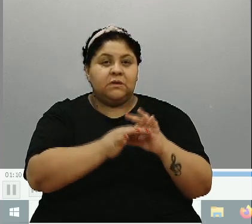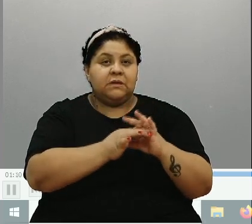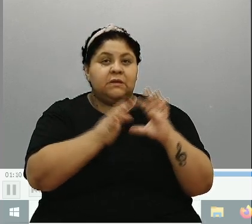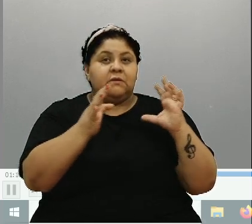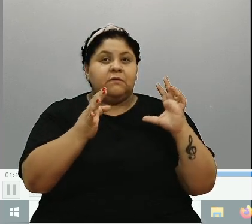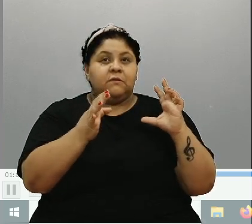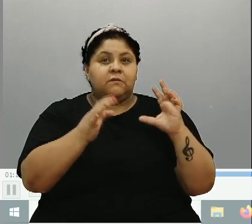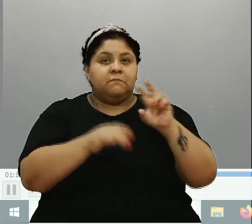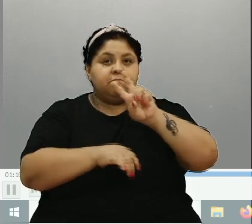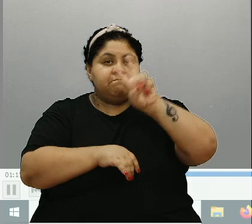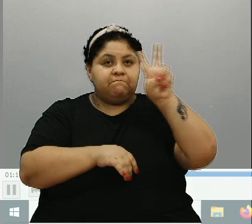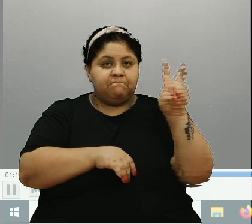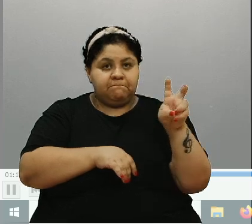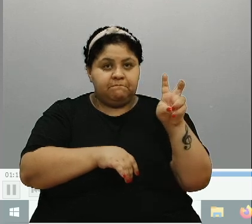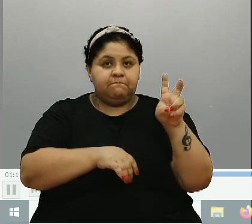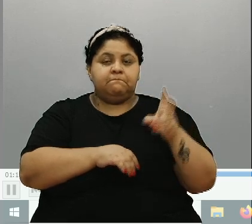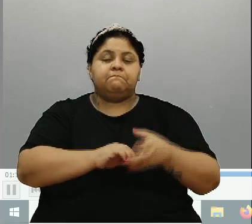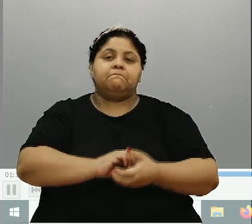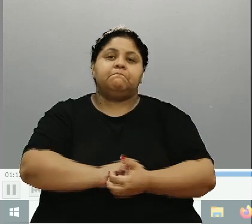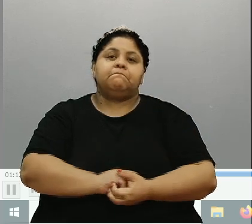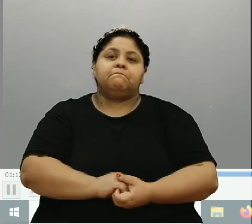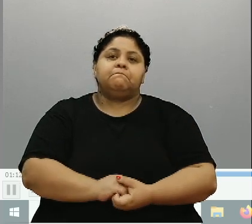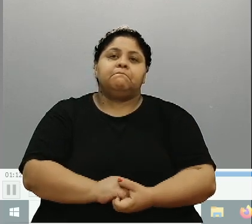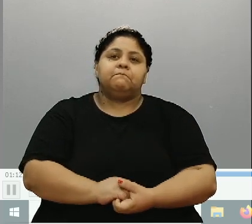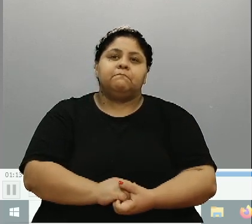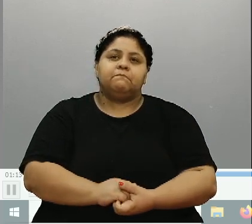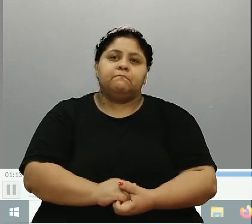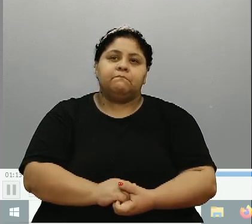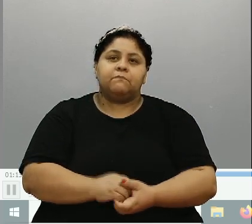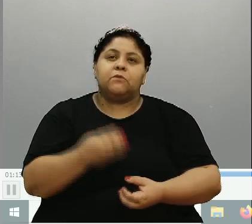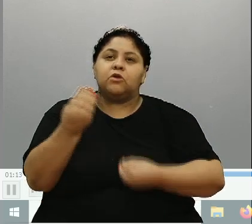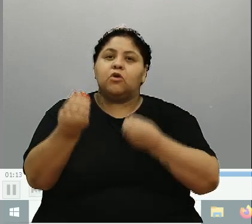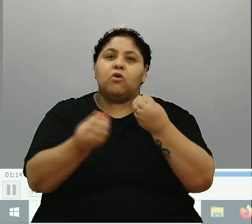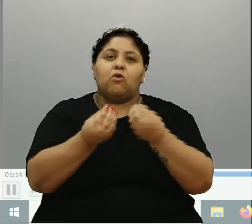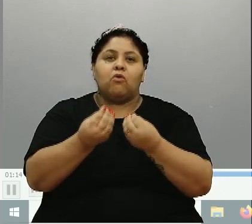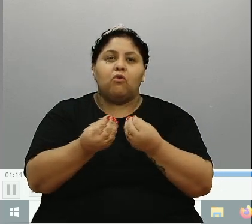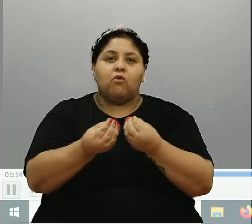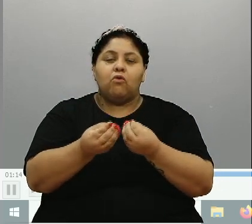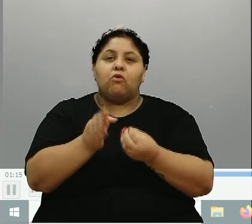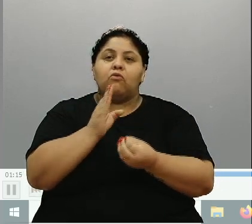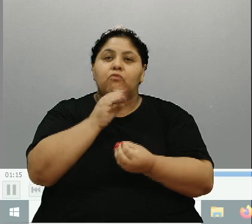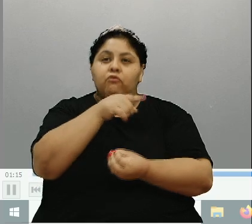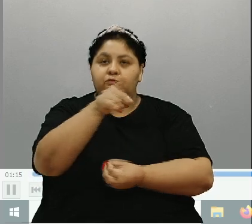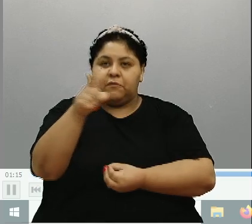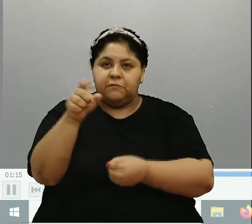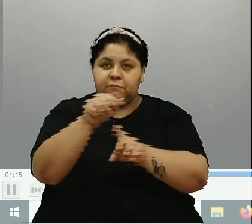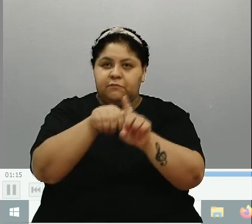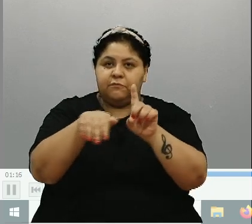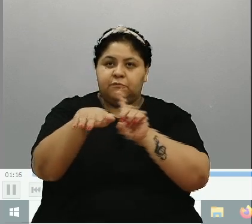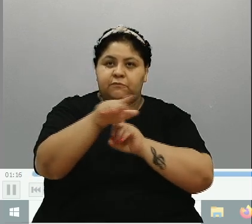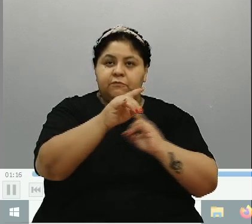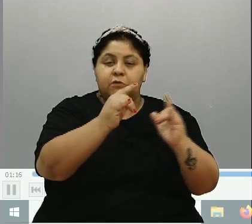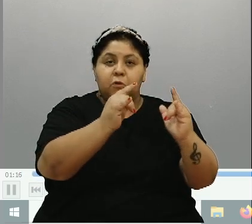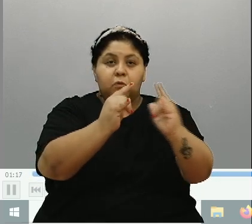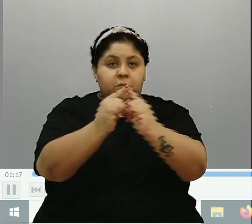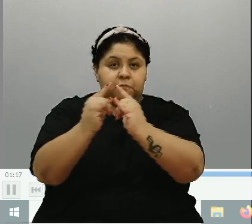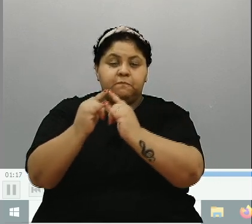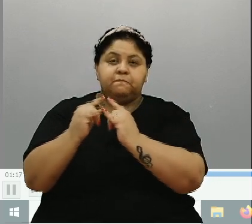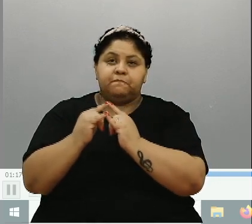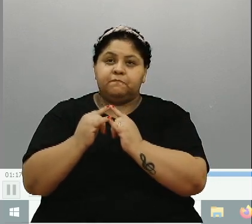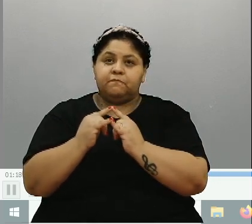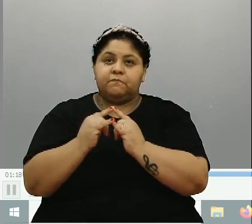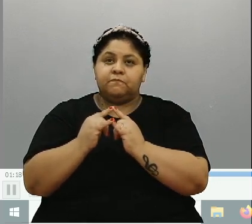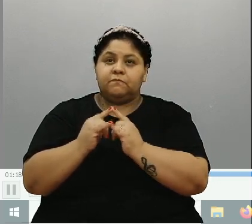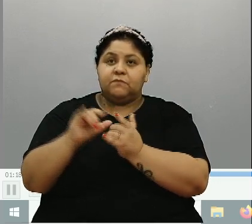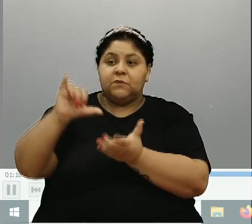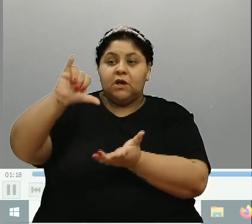desocupação. Fecha aspas. Como é de conhecimento da sociedade, o Instituto de Leitura Quindim é um